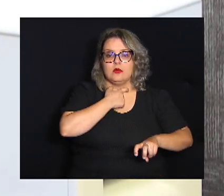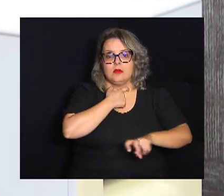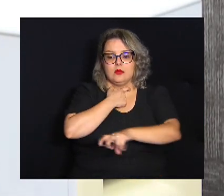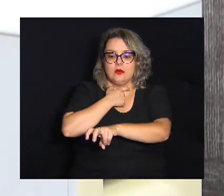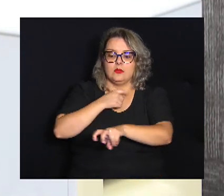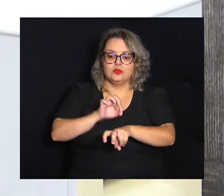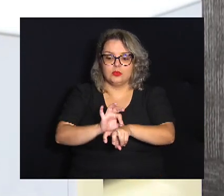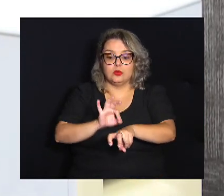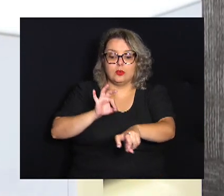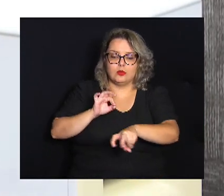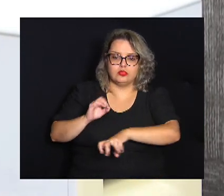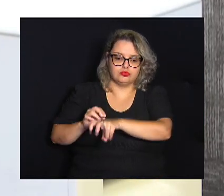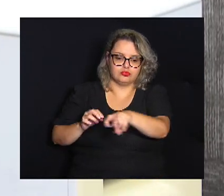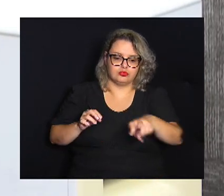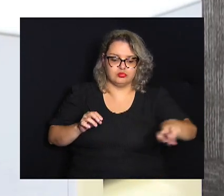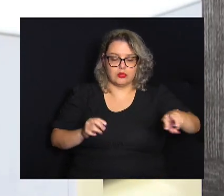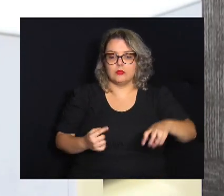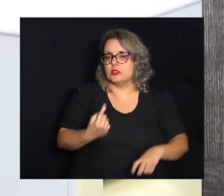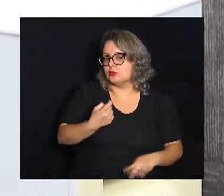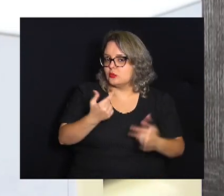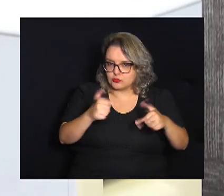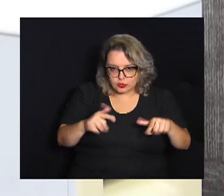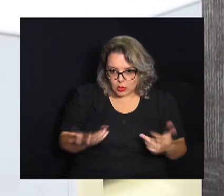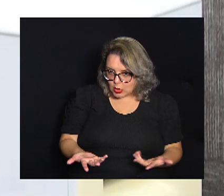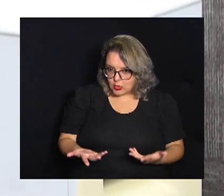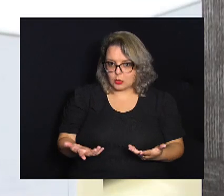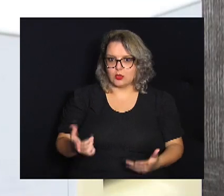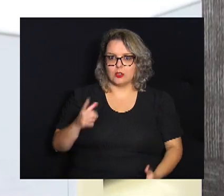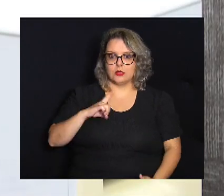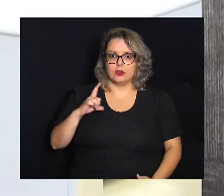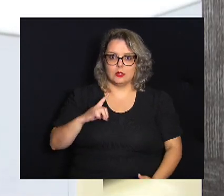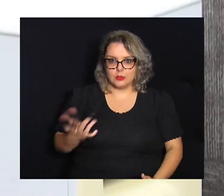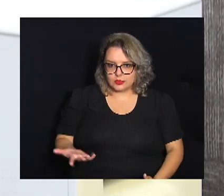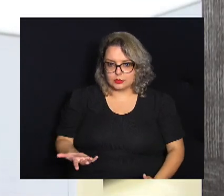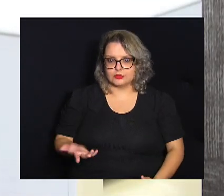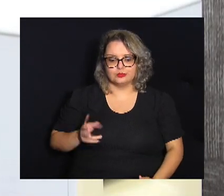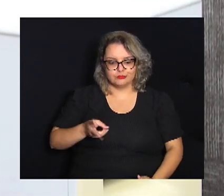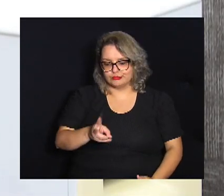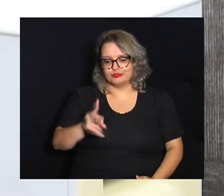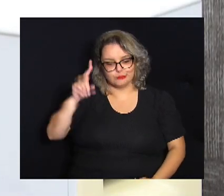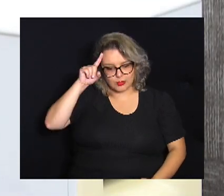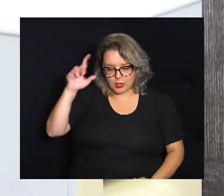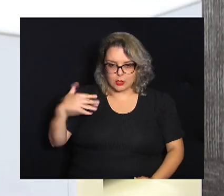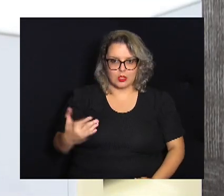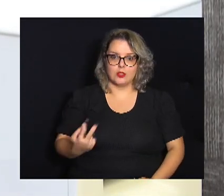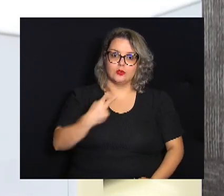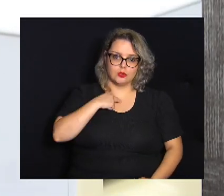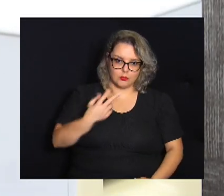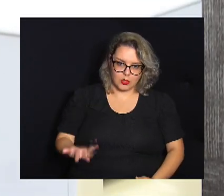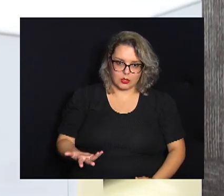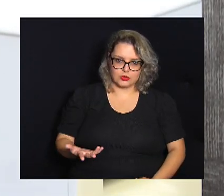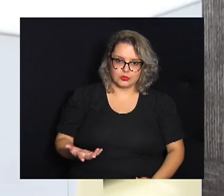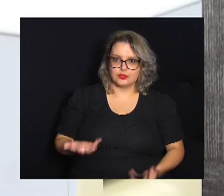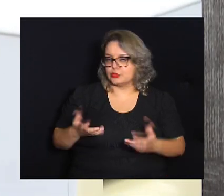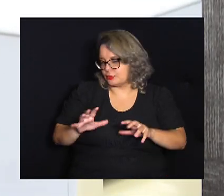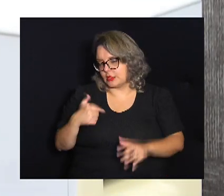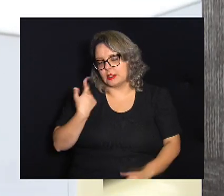fique preso num local só, de maneira contínua, rotineira, o que a gente não quer para a gente.